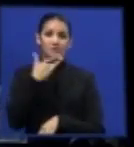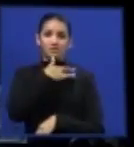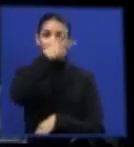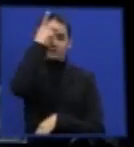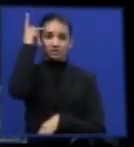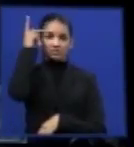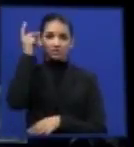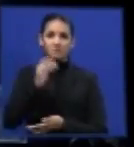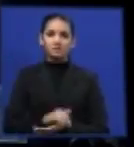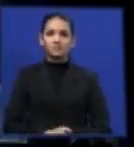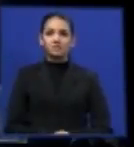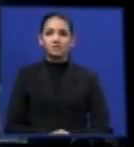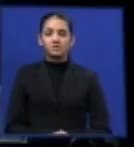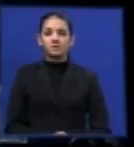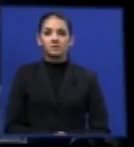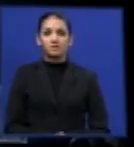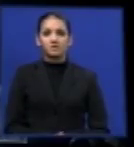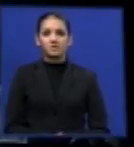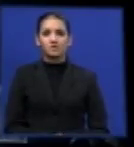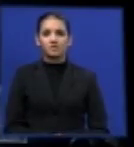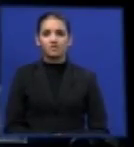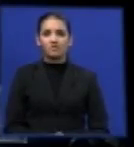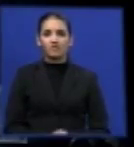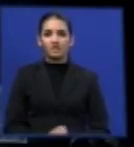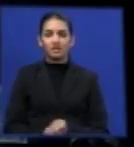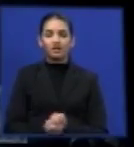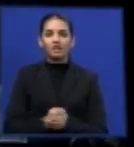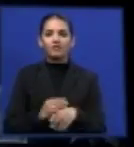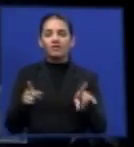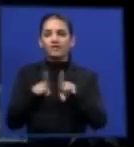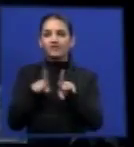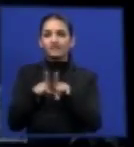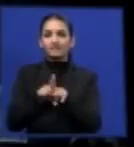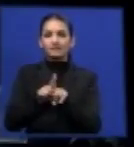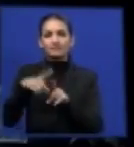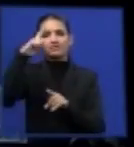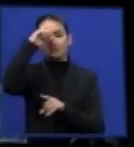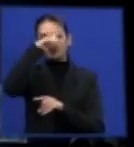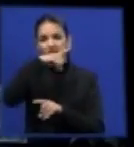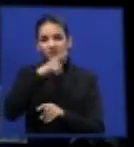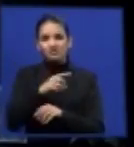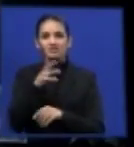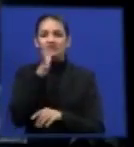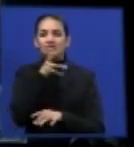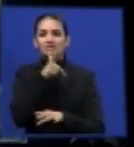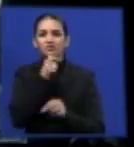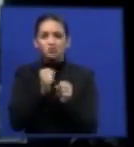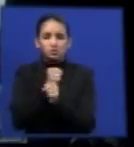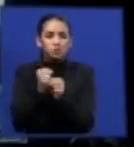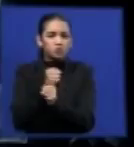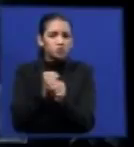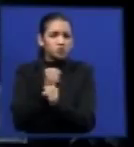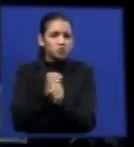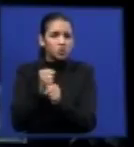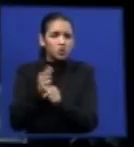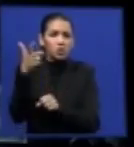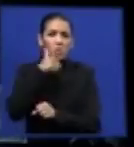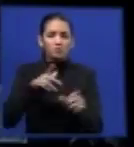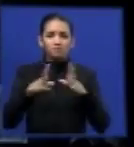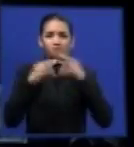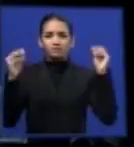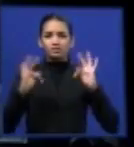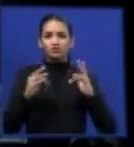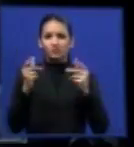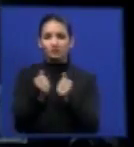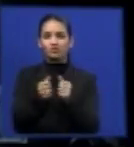componentes ele não é biodegradável né E todas as destinações geram